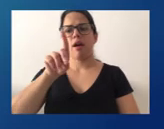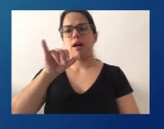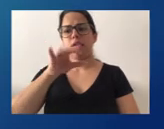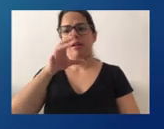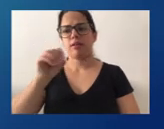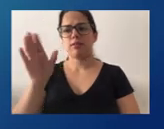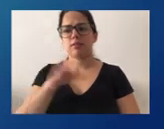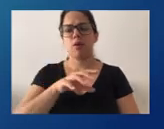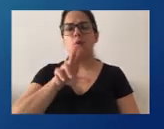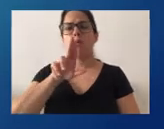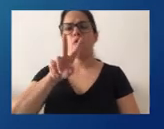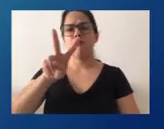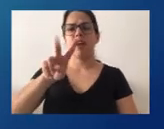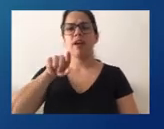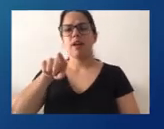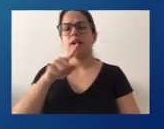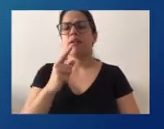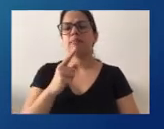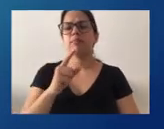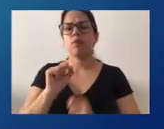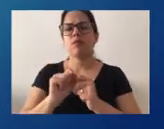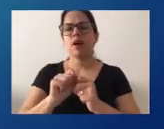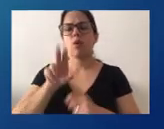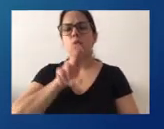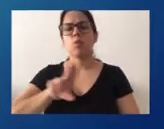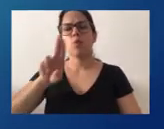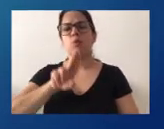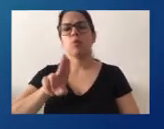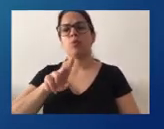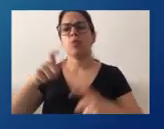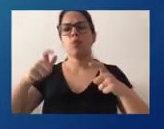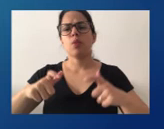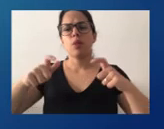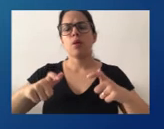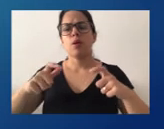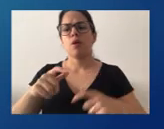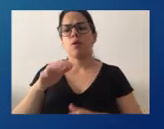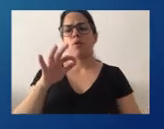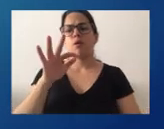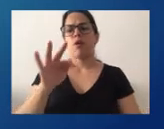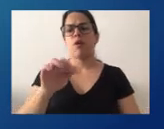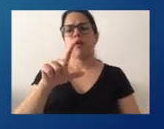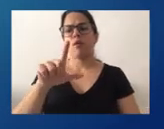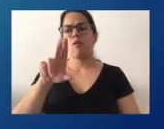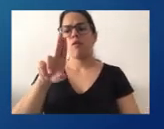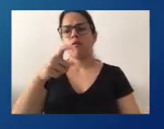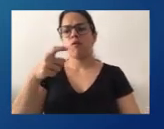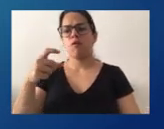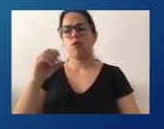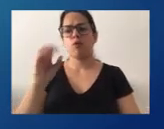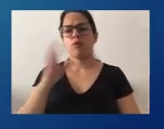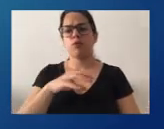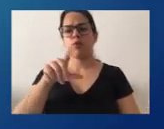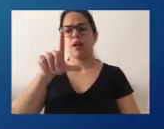que é muito utilizada por sua ação germicida em capelas de fluxo laminar. Então, se vocês observarem aqui nessa imagem, nós temos